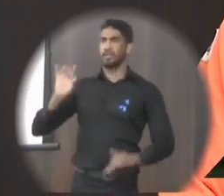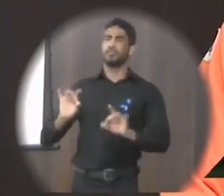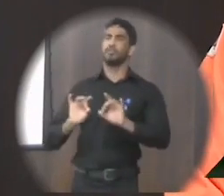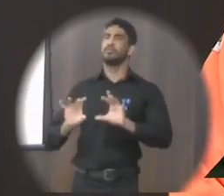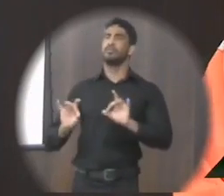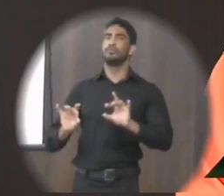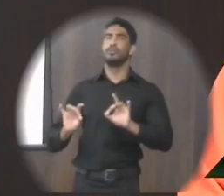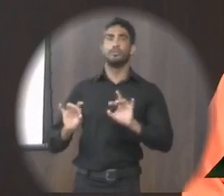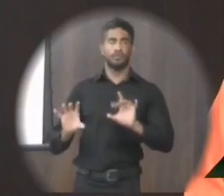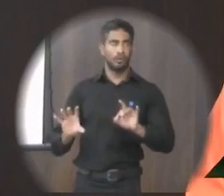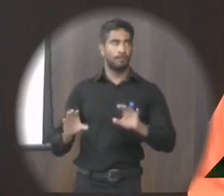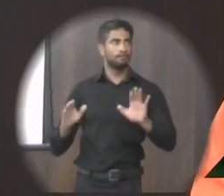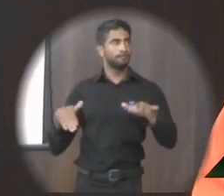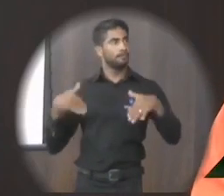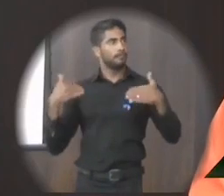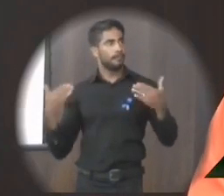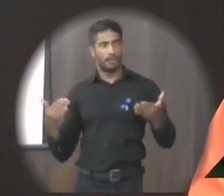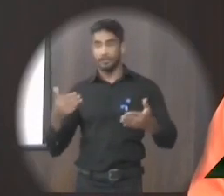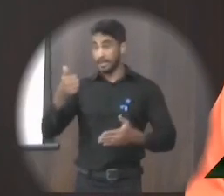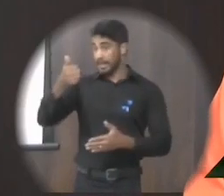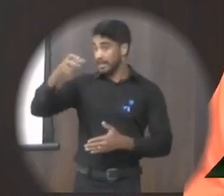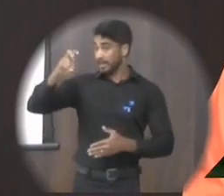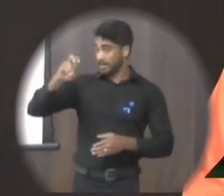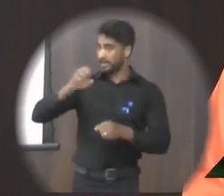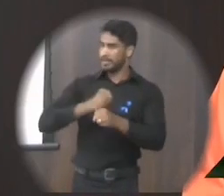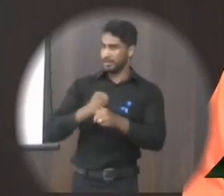E há 15 anos...